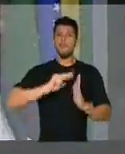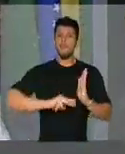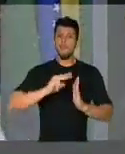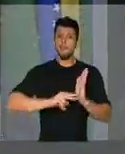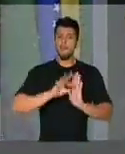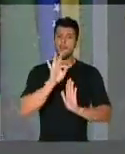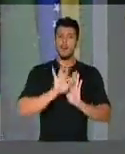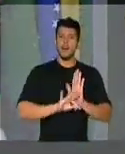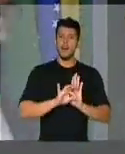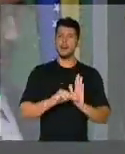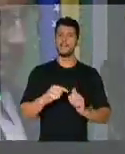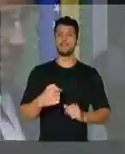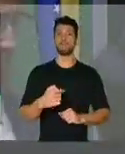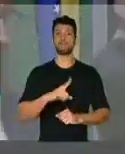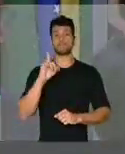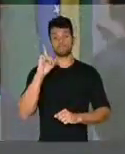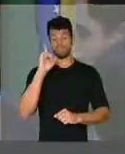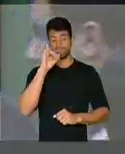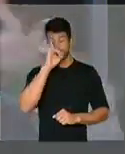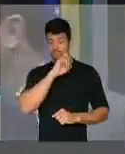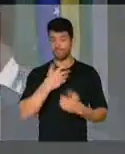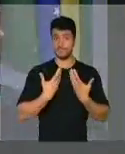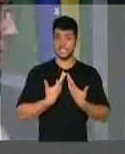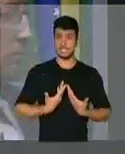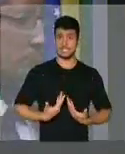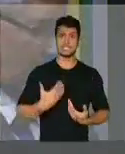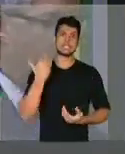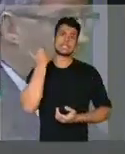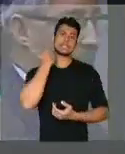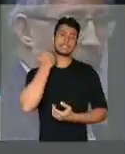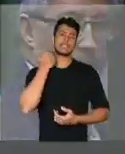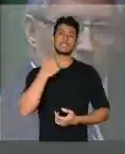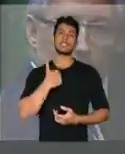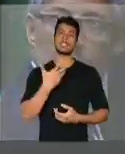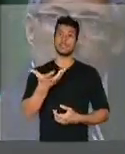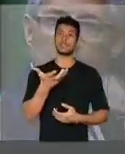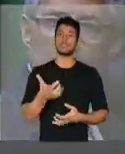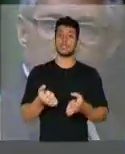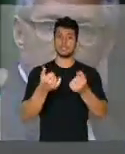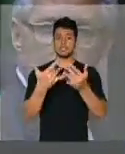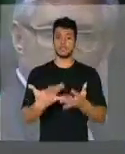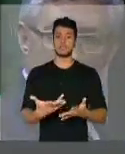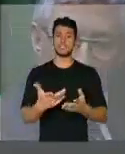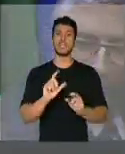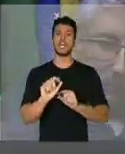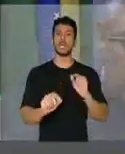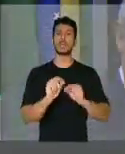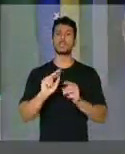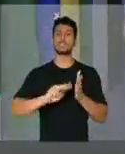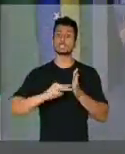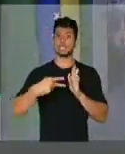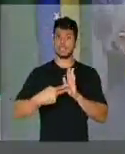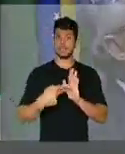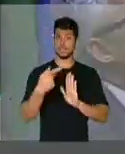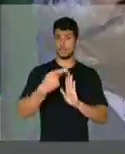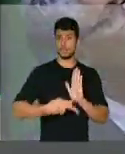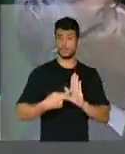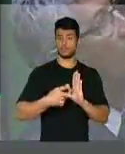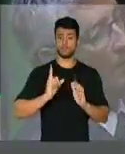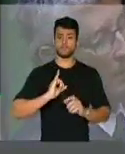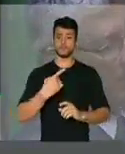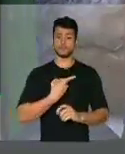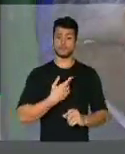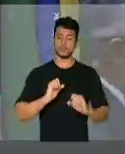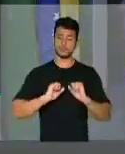fazer algumas discussões, dizer do que se trata o projeto, para que a gente